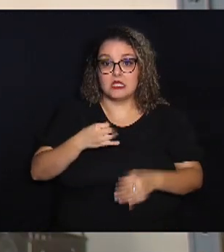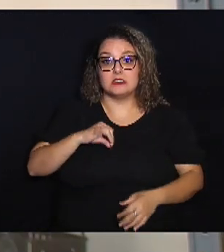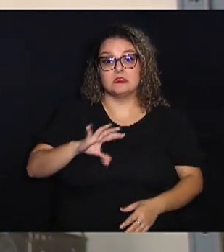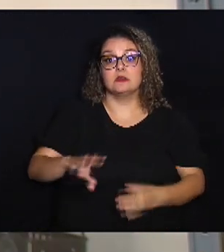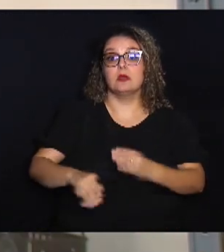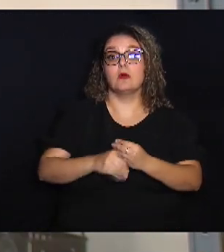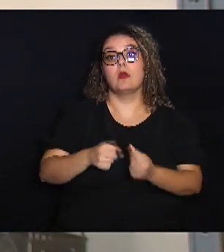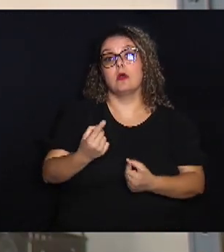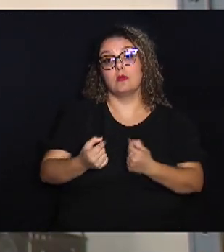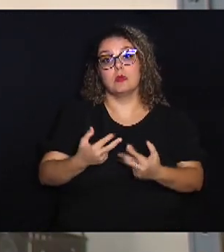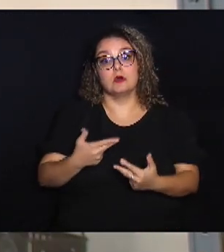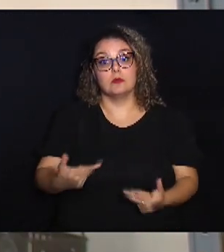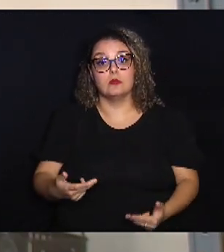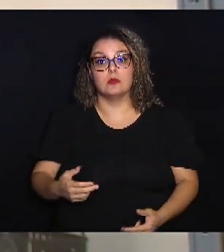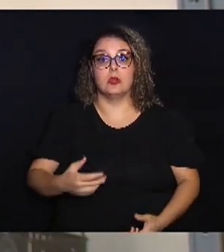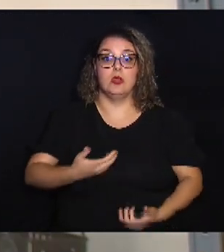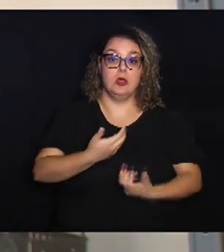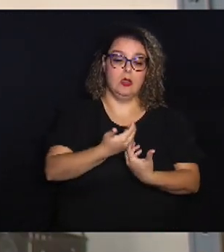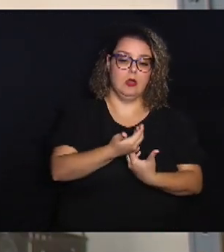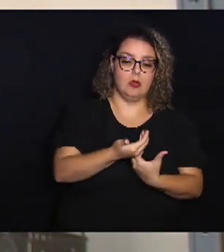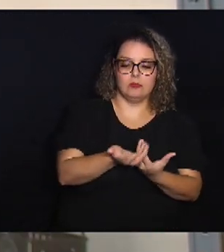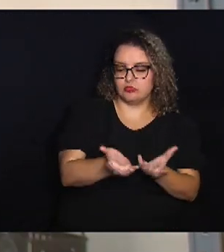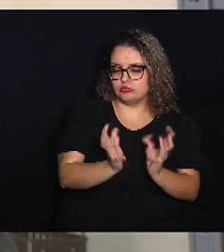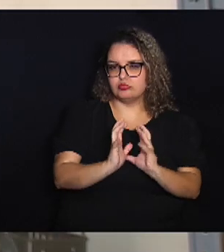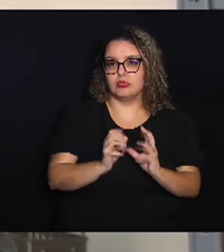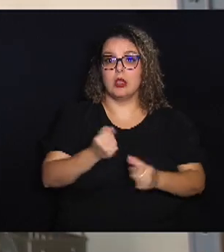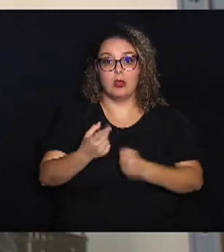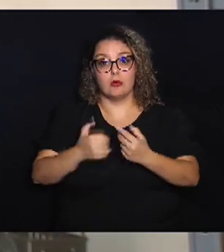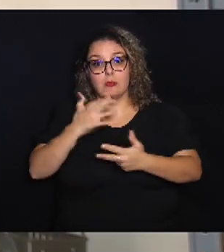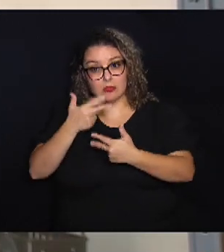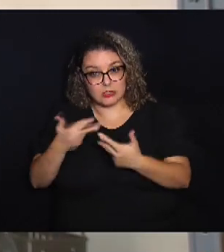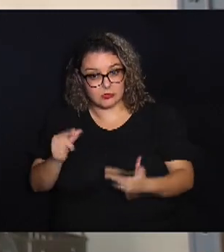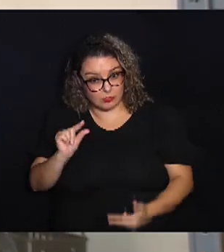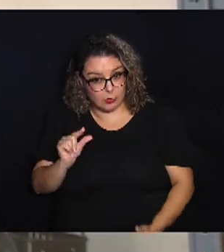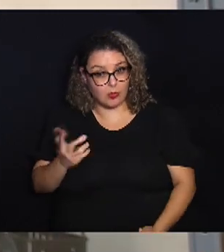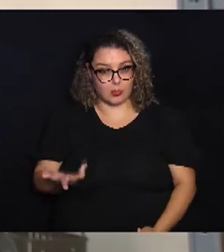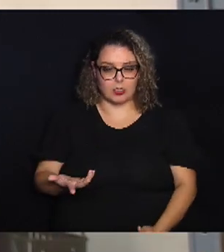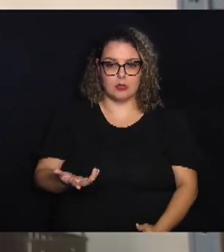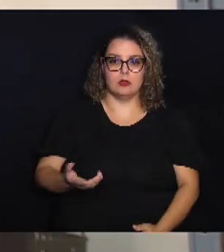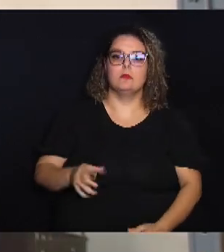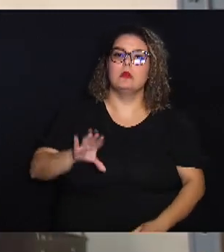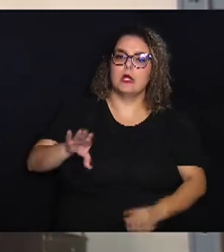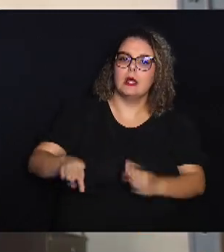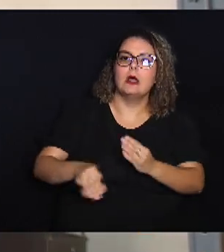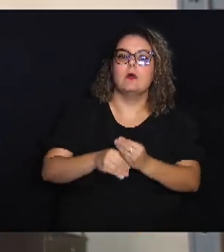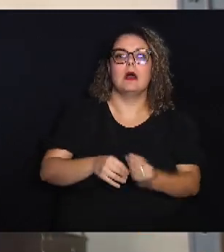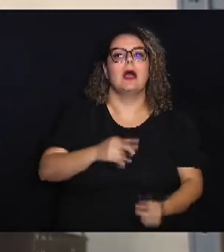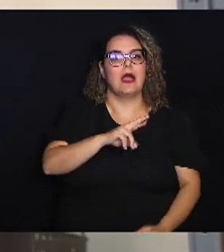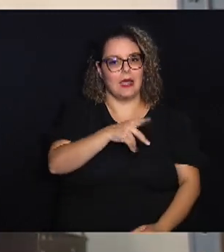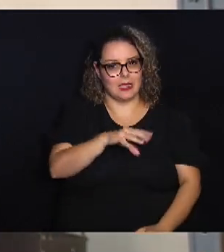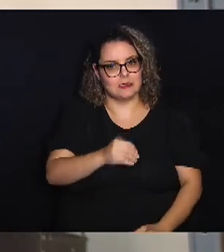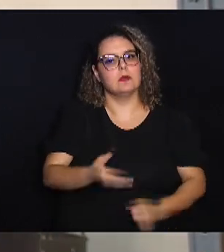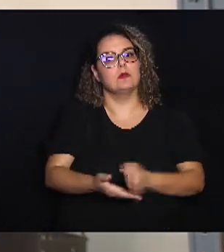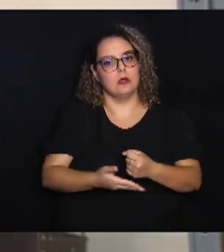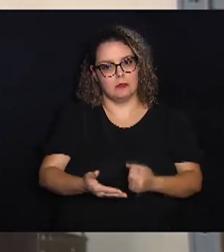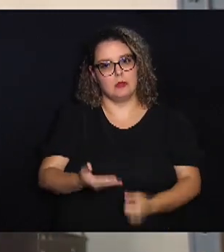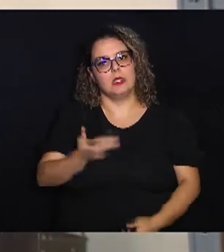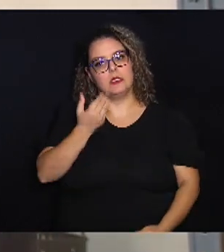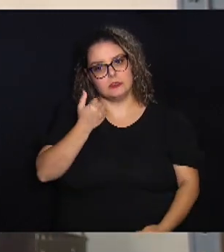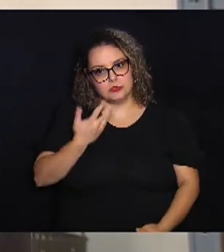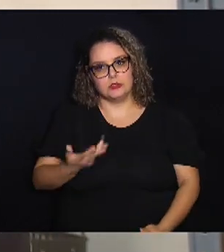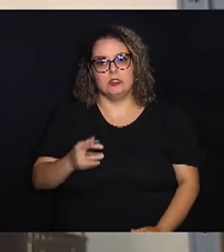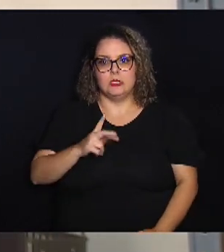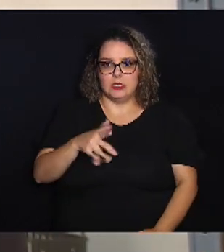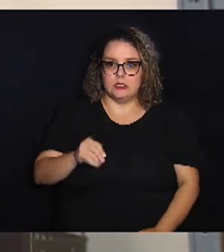você pode, por exemplo, verduras, algumas frutas, né? Mas é um complemento. A ração é a base da dieta, uma ração